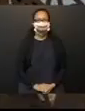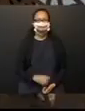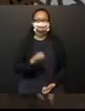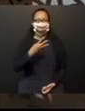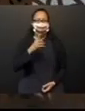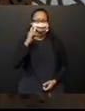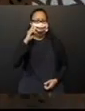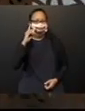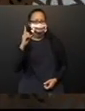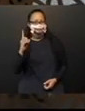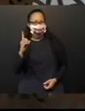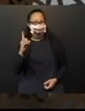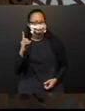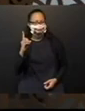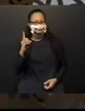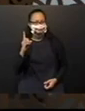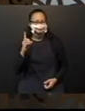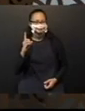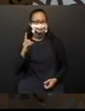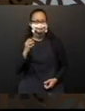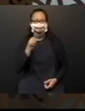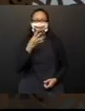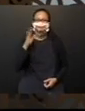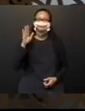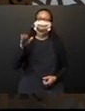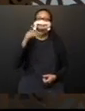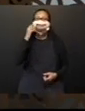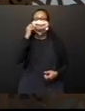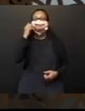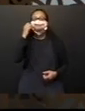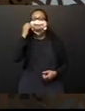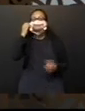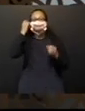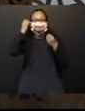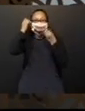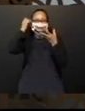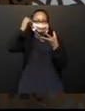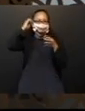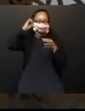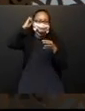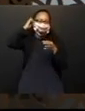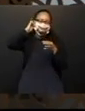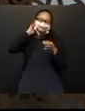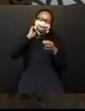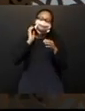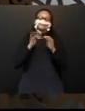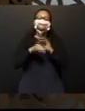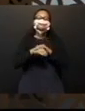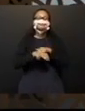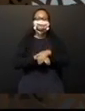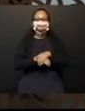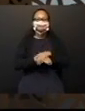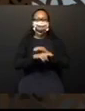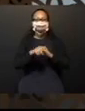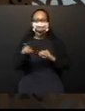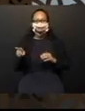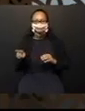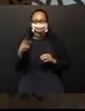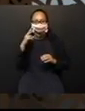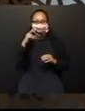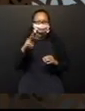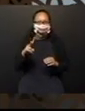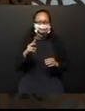Bom dia, meninos. Bom dia, boa tarde, boa noite, né? Já que vocês podem assistir essas aulas